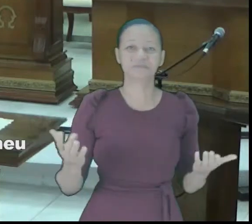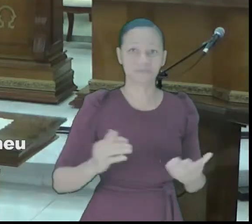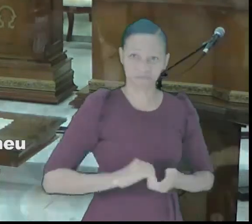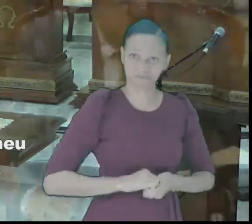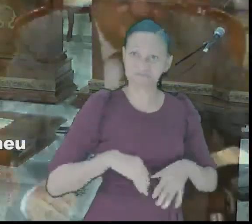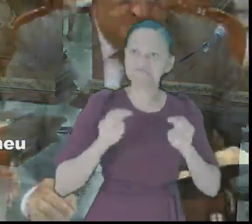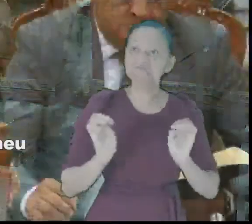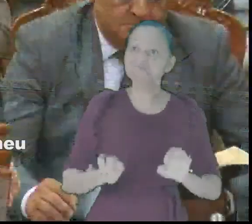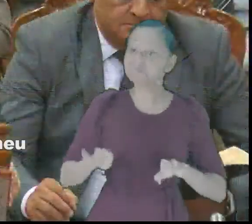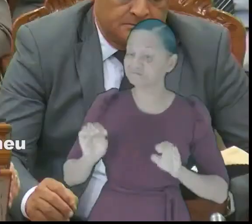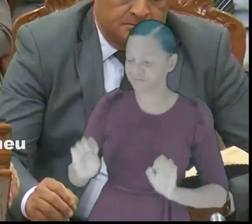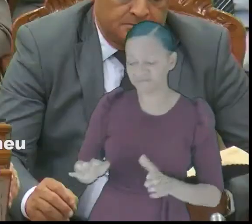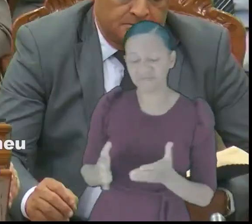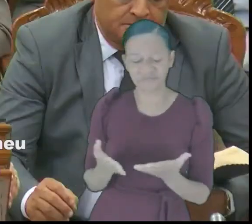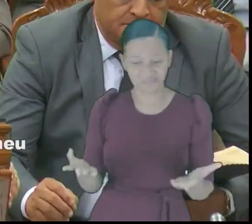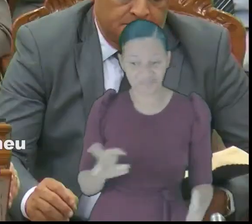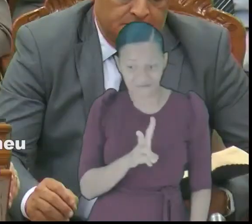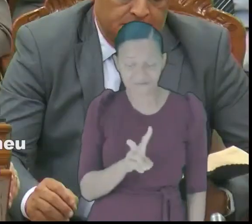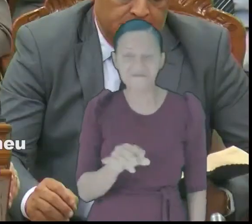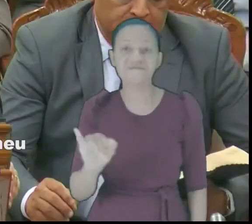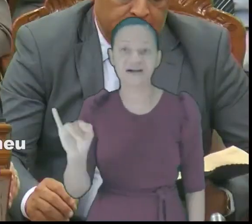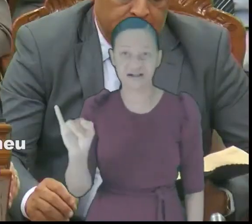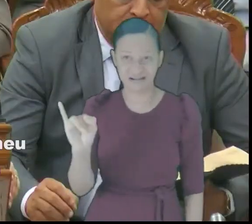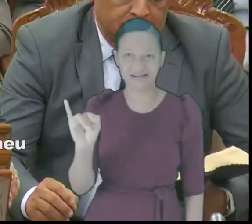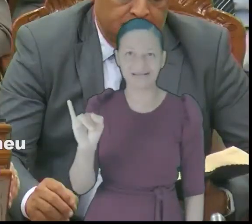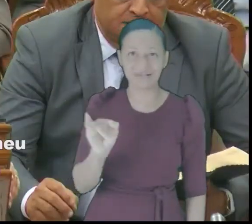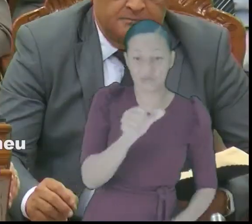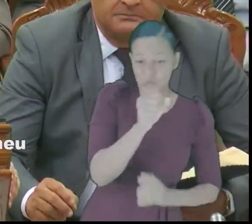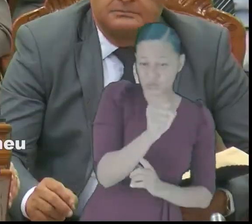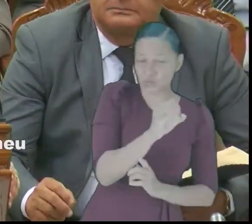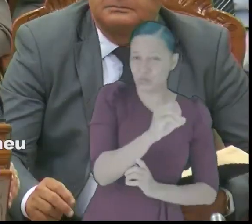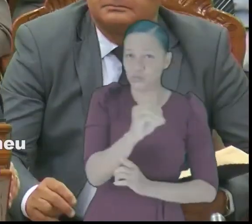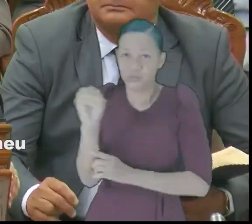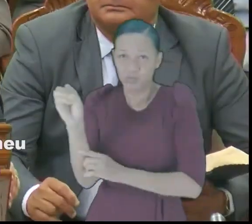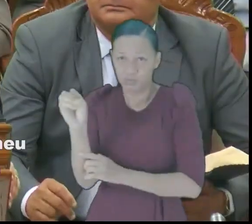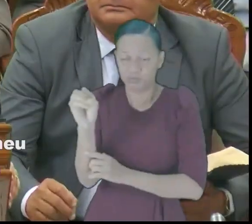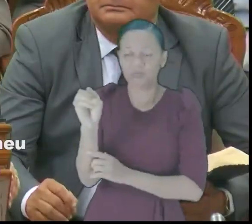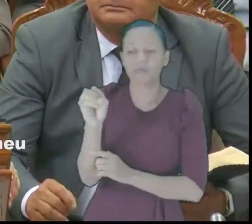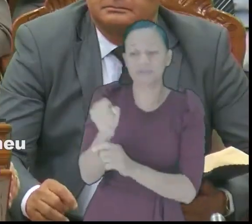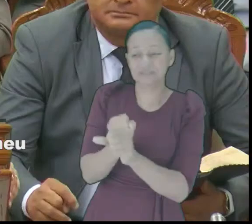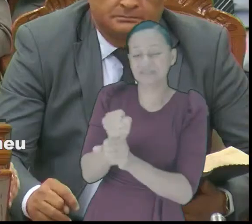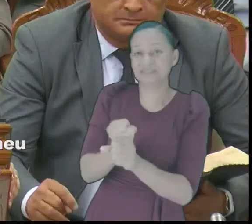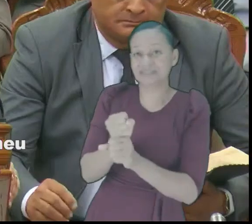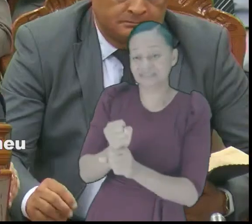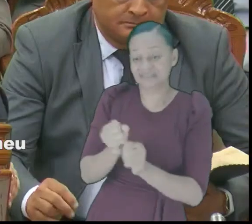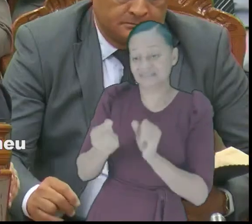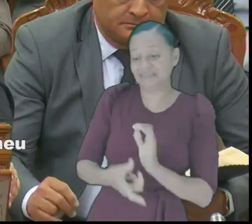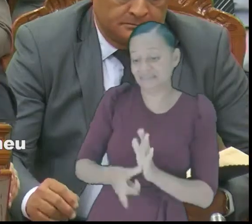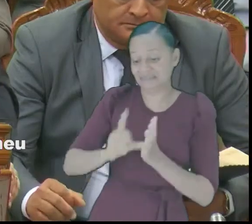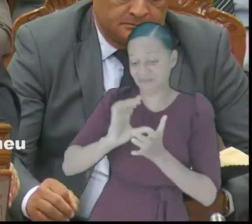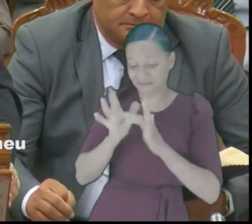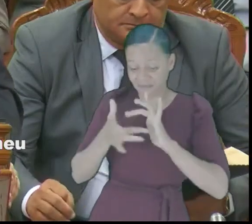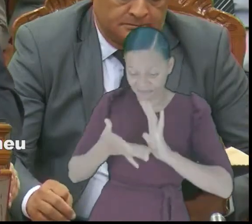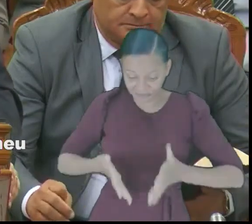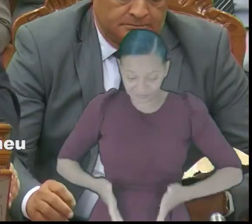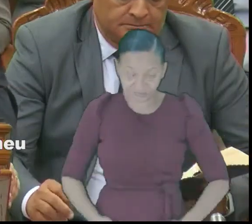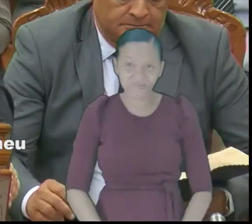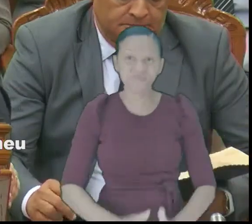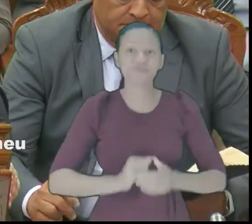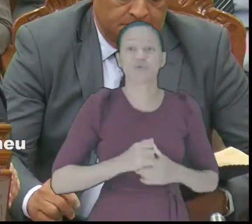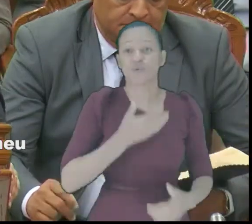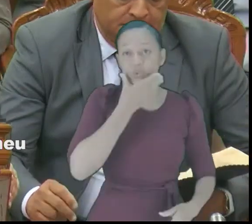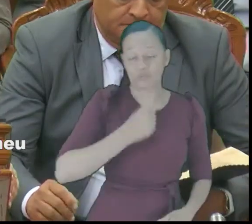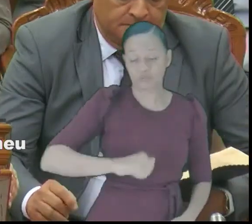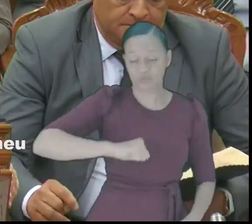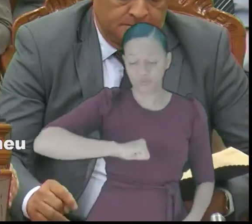Muito bem. E há de ser, isso foi 800 anos antes de Cristo. Joel, ele viveu 800 anos antes de